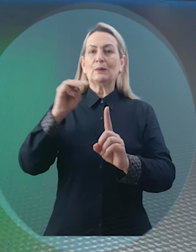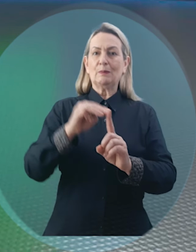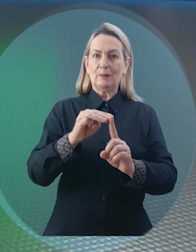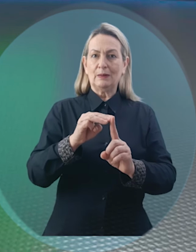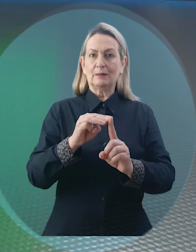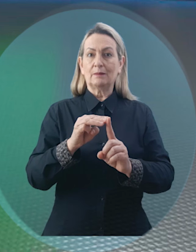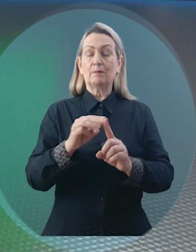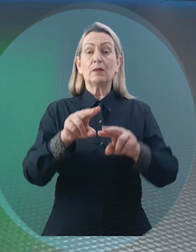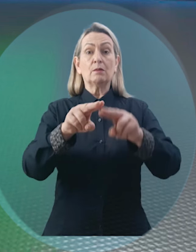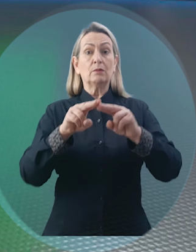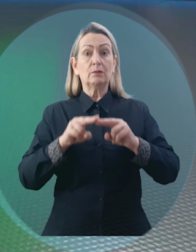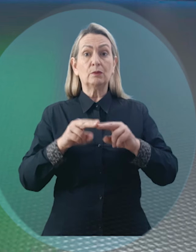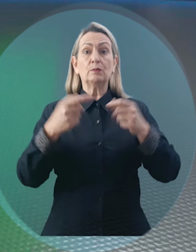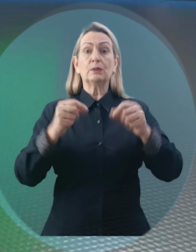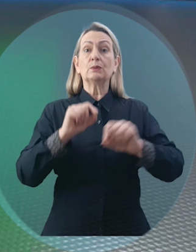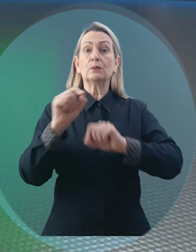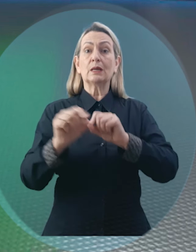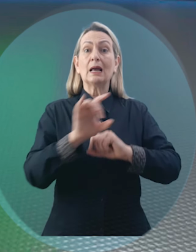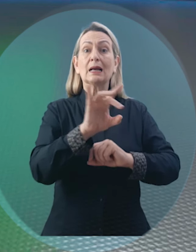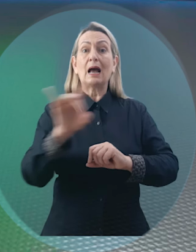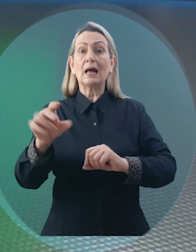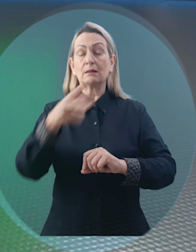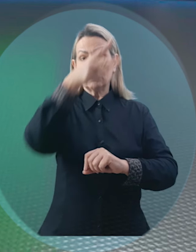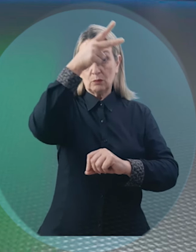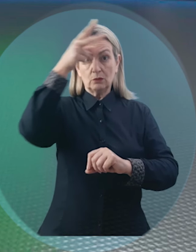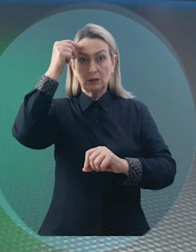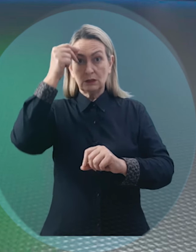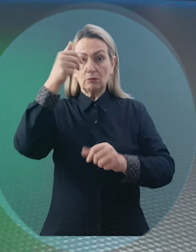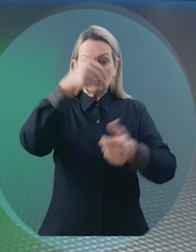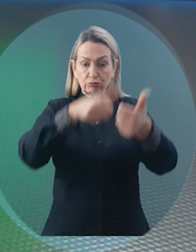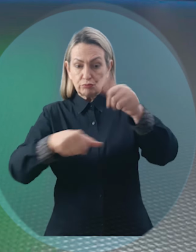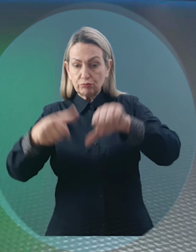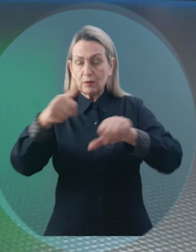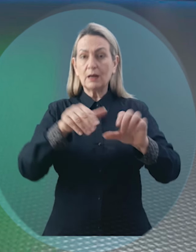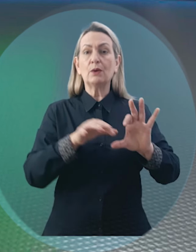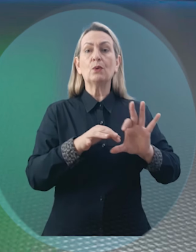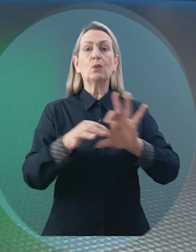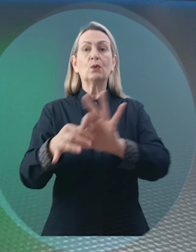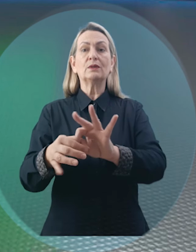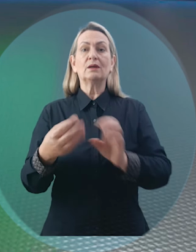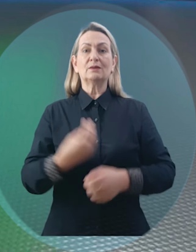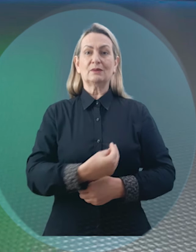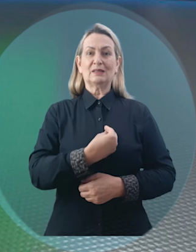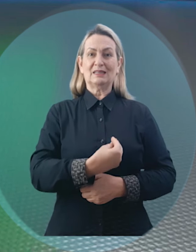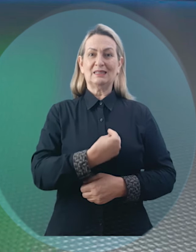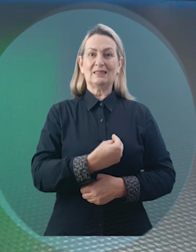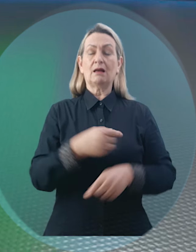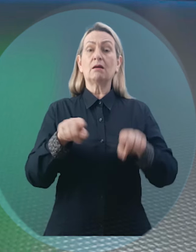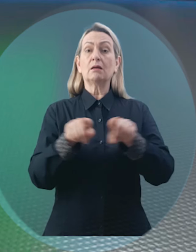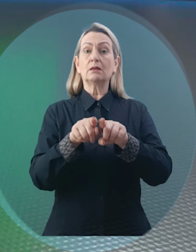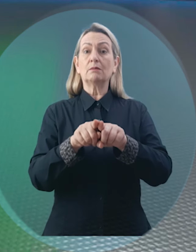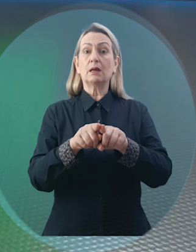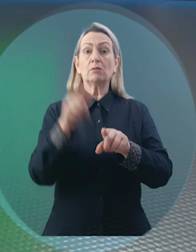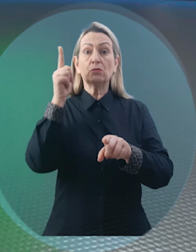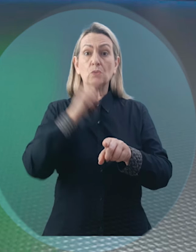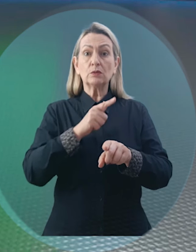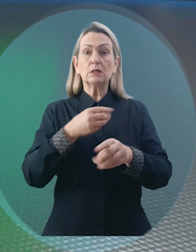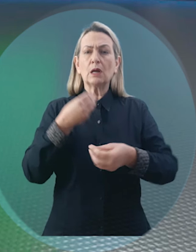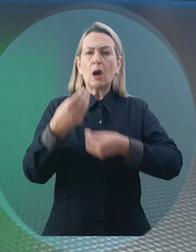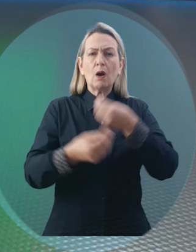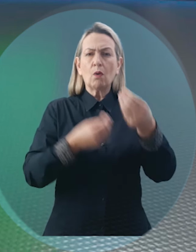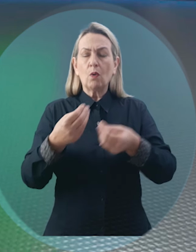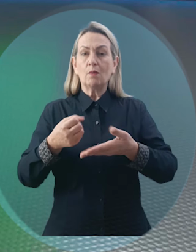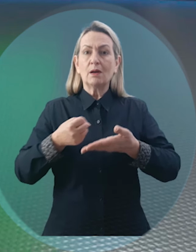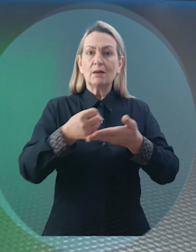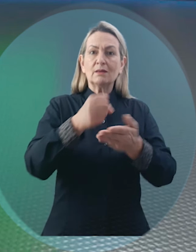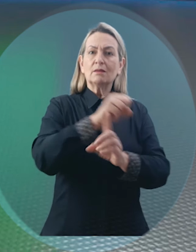utilizados é desejável assim que cada município avalie o contexto em que se insere